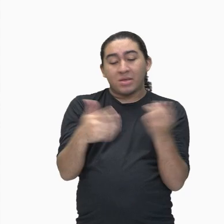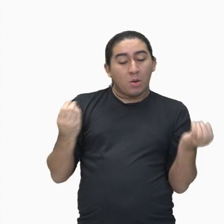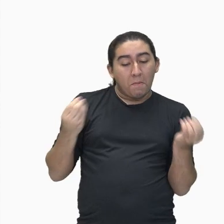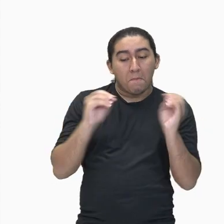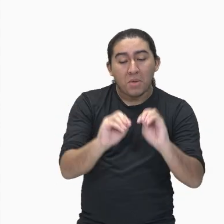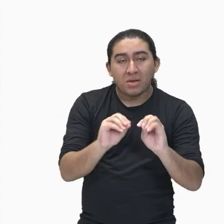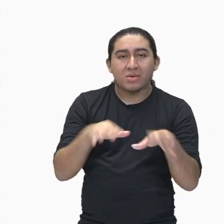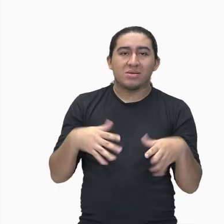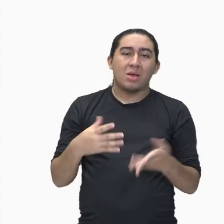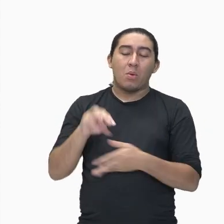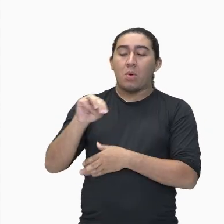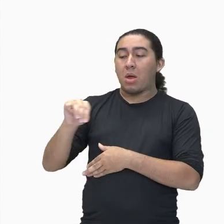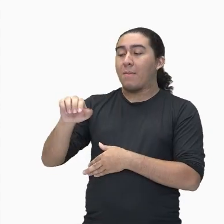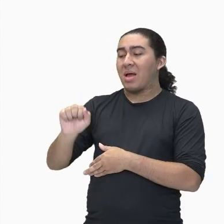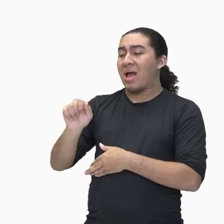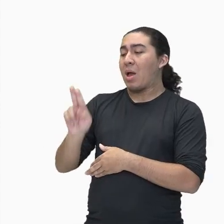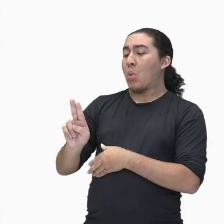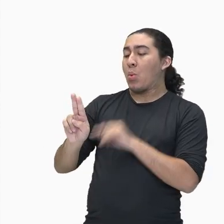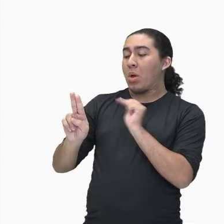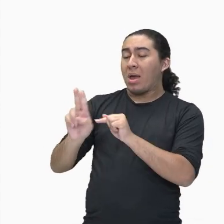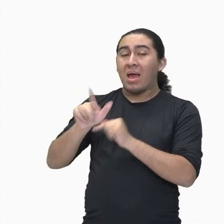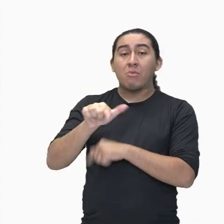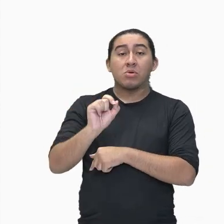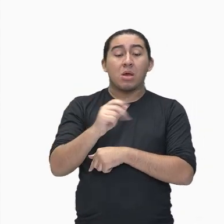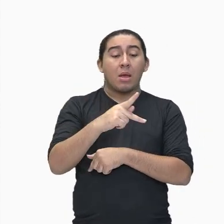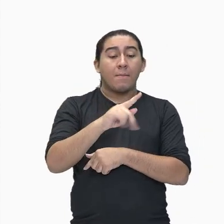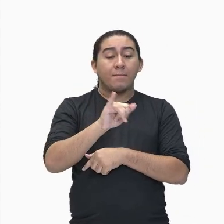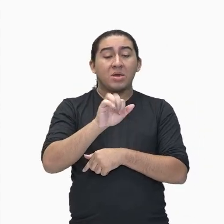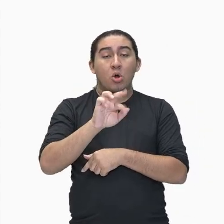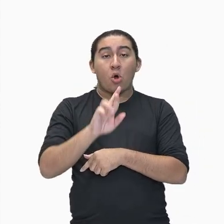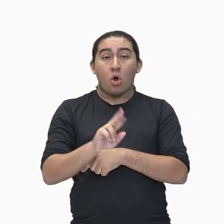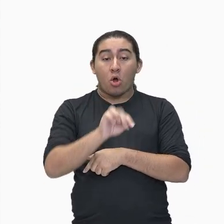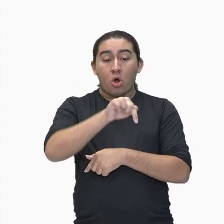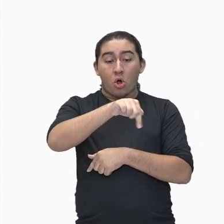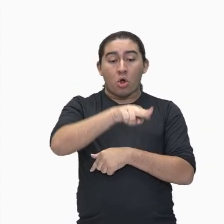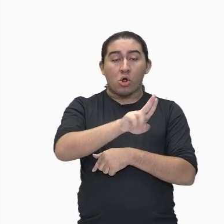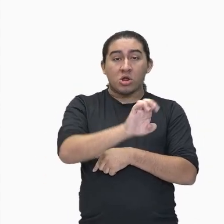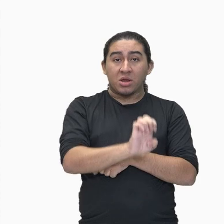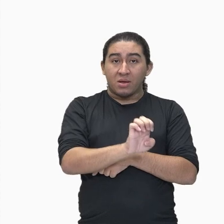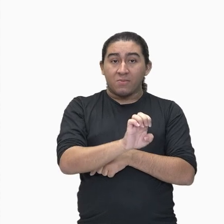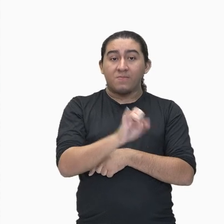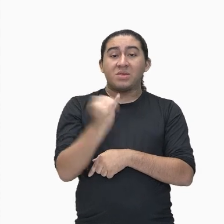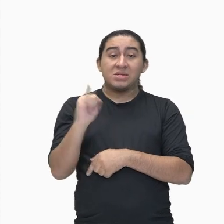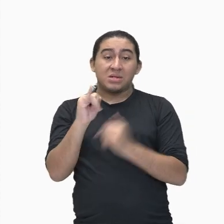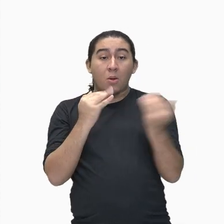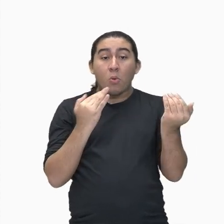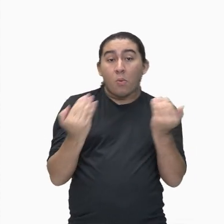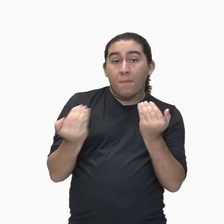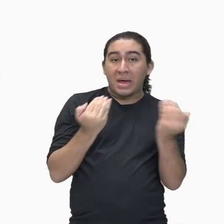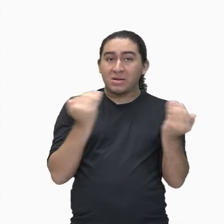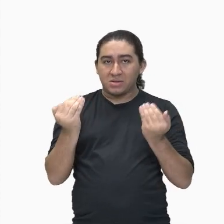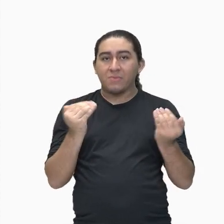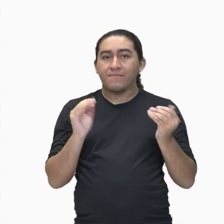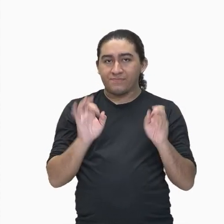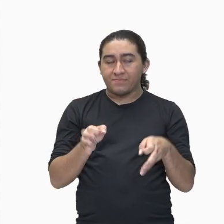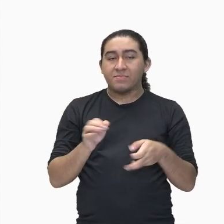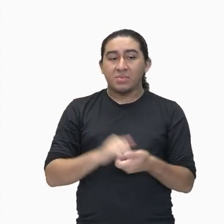invés de mal, eu digo pior que, né? Isto é pior que